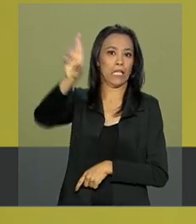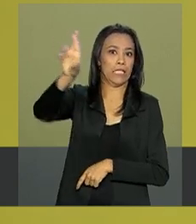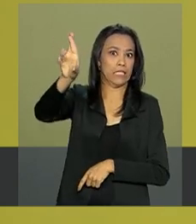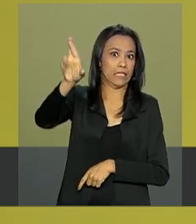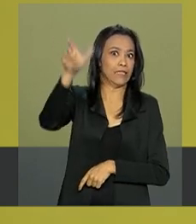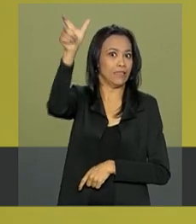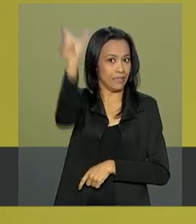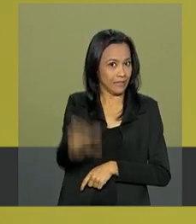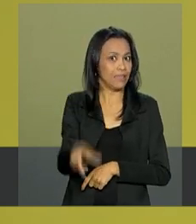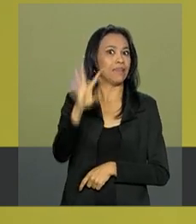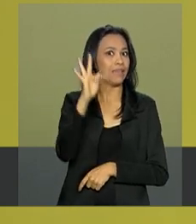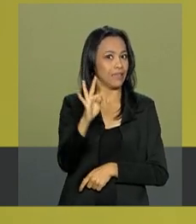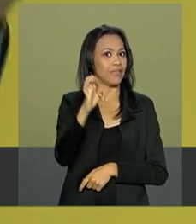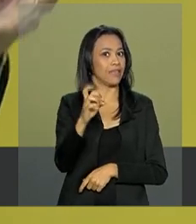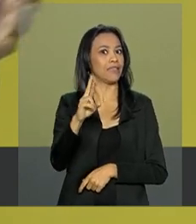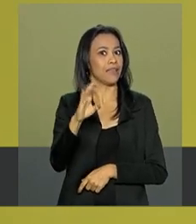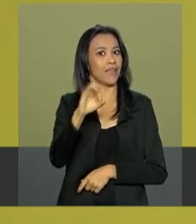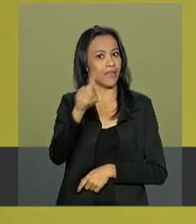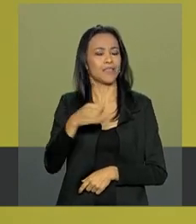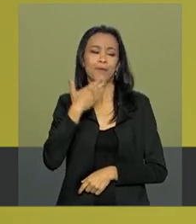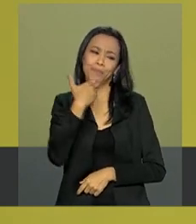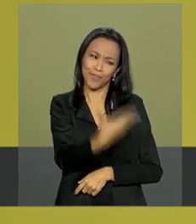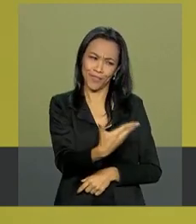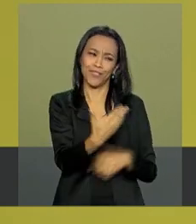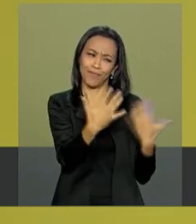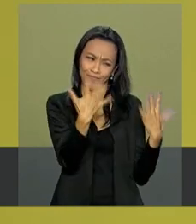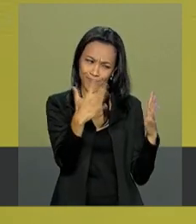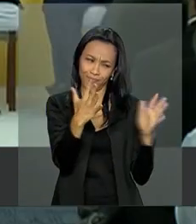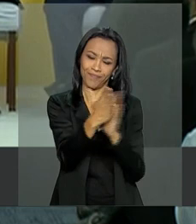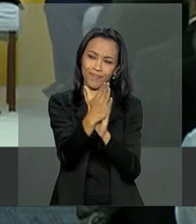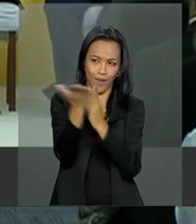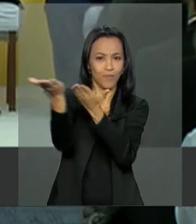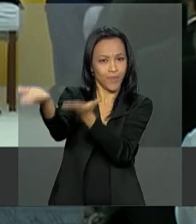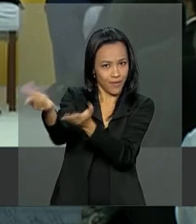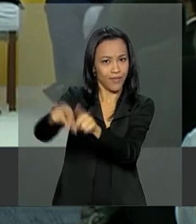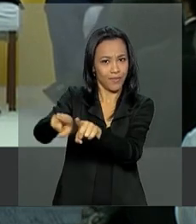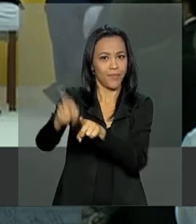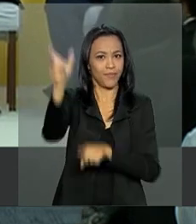isso também, se me permite, eu quero pedir um aplauso à Tereza.